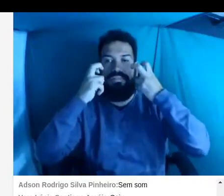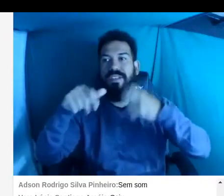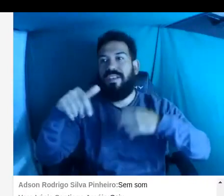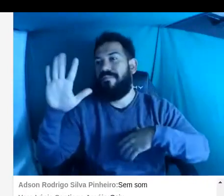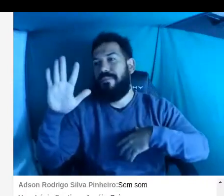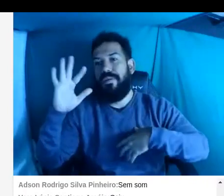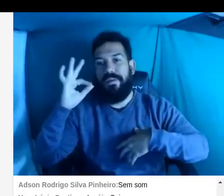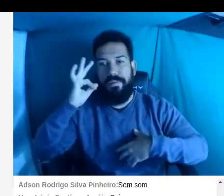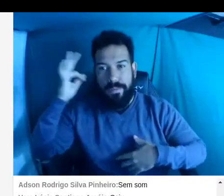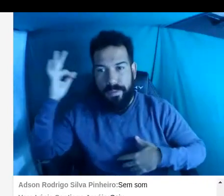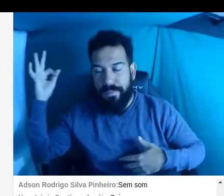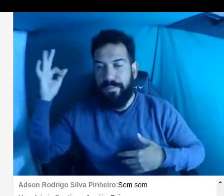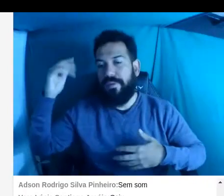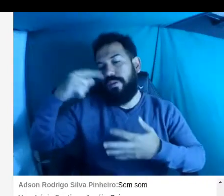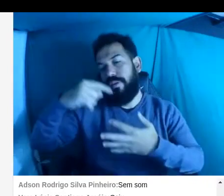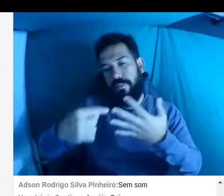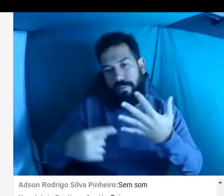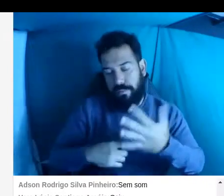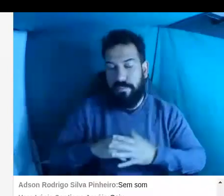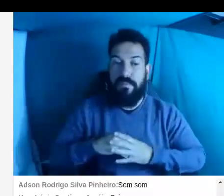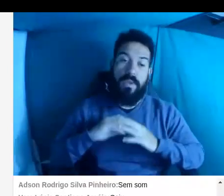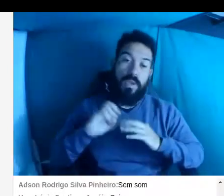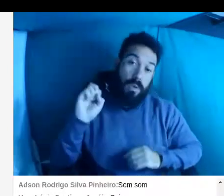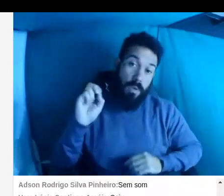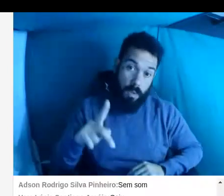tal. Mas